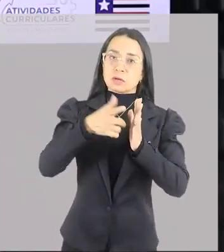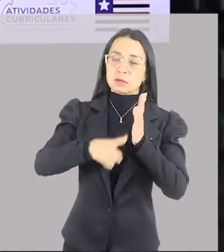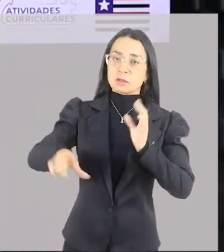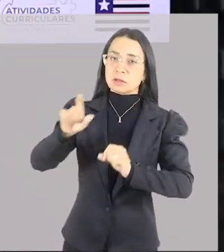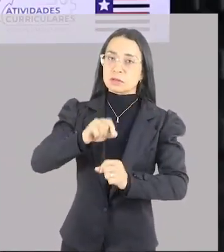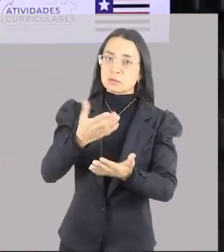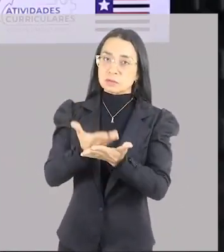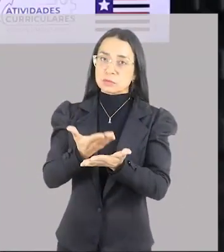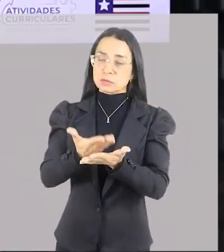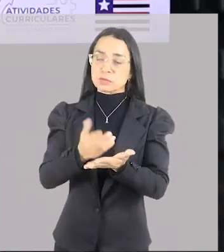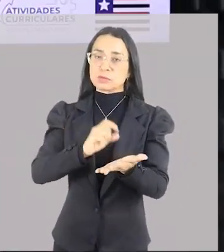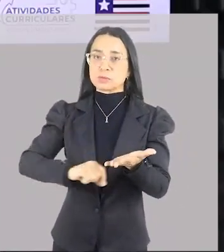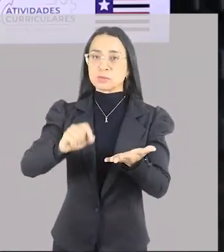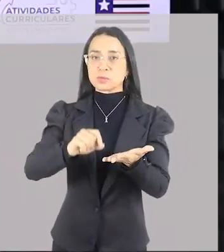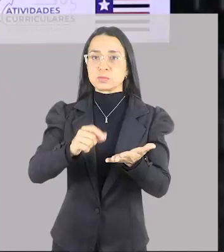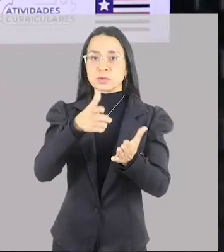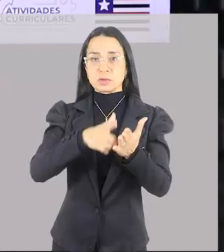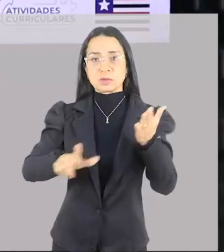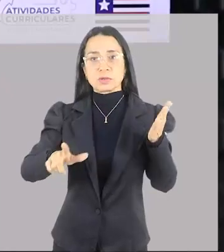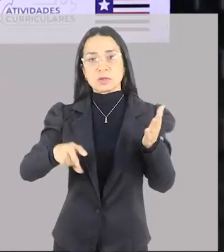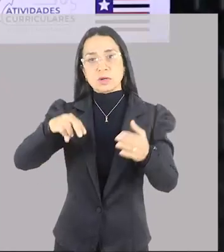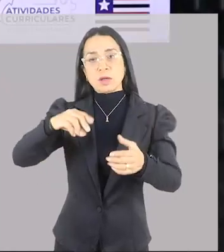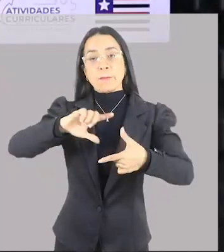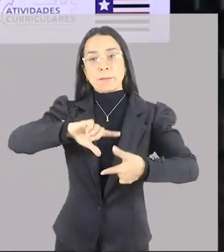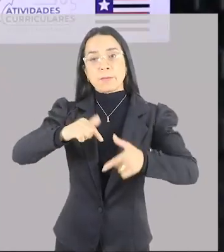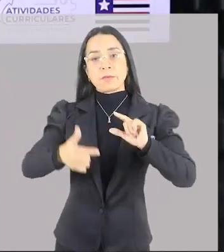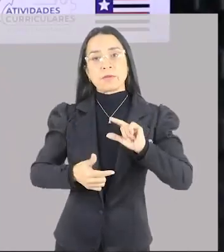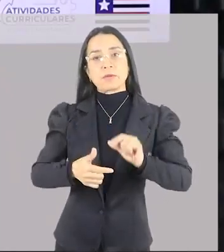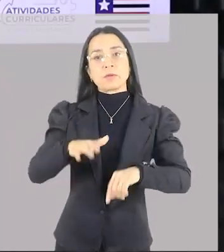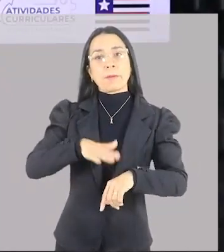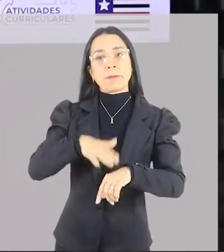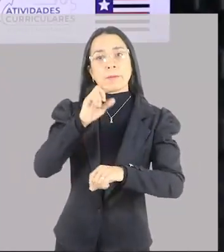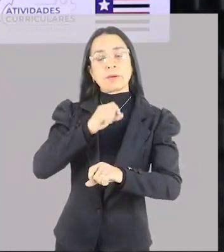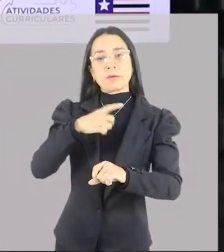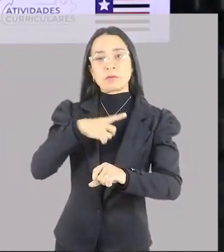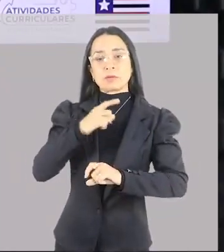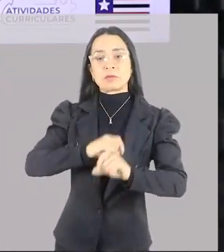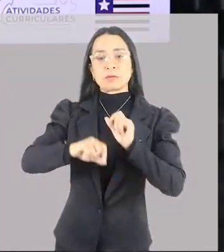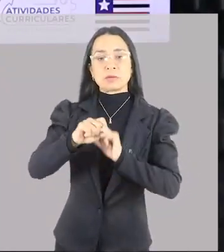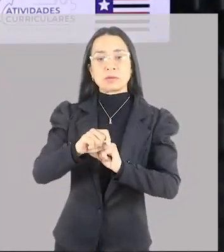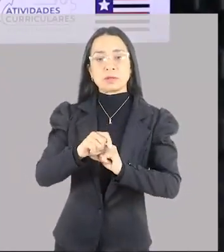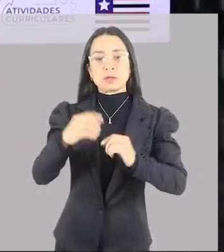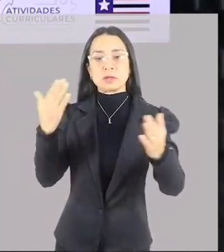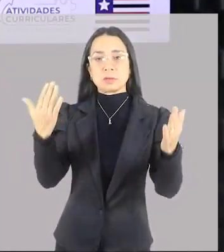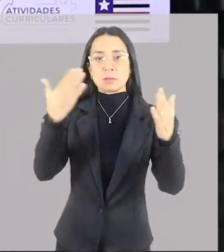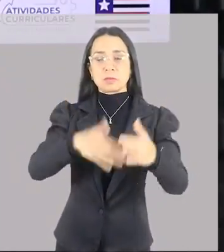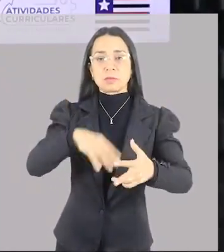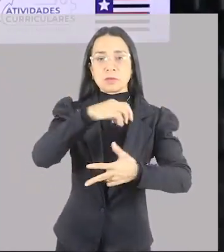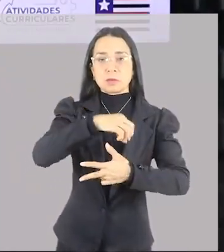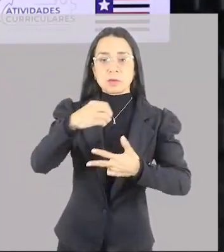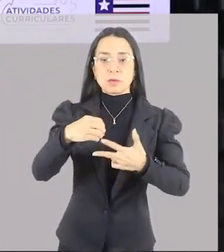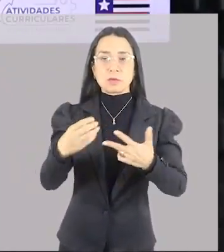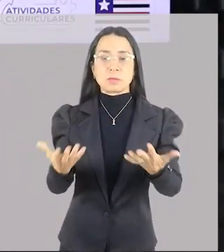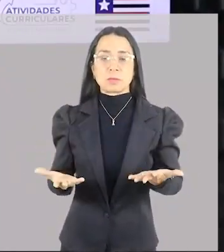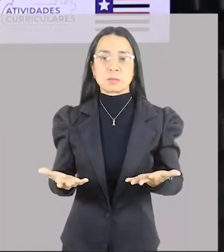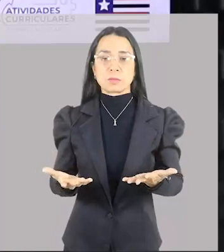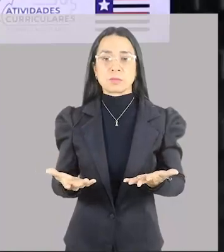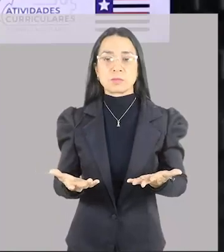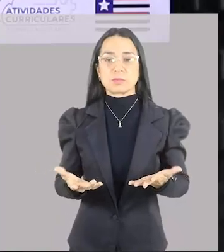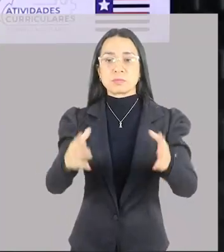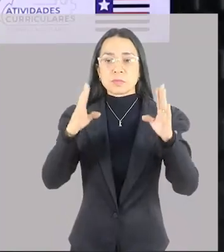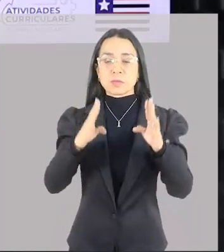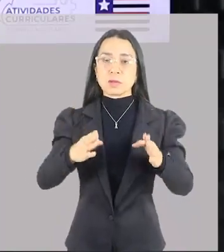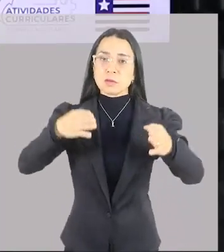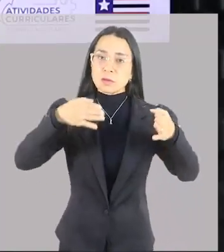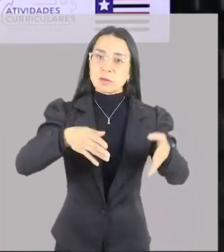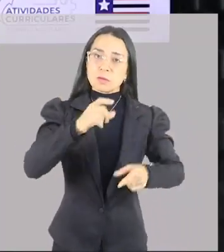no estudo da literatura, a literatura modernista, que é o que mais aparece para vocês na prova do Enem, tá? Então, o ponto focal